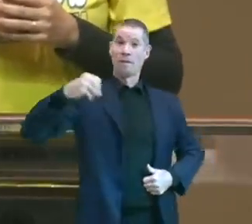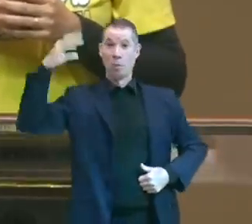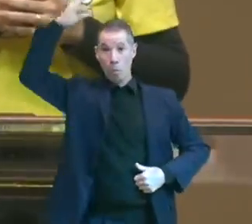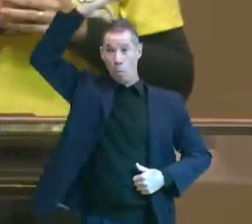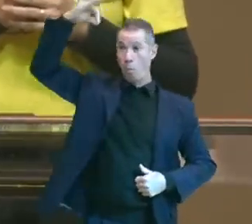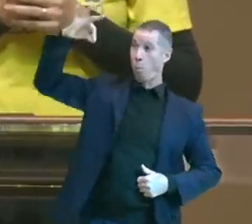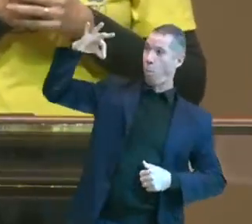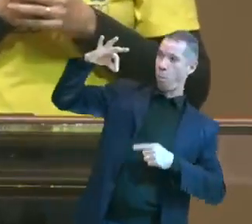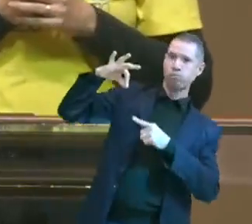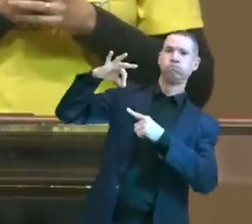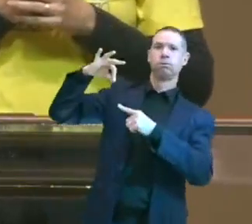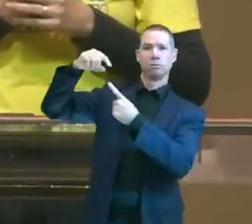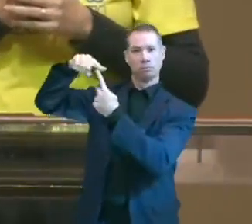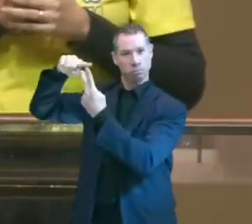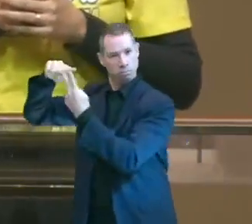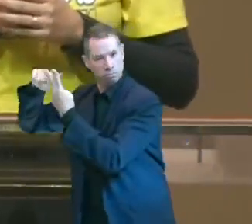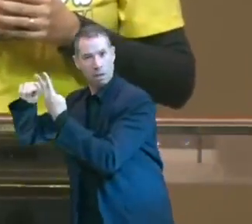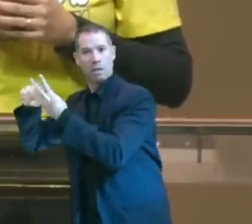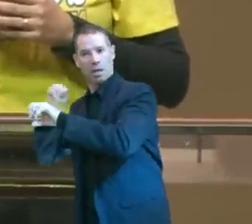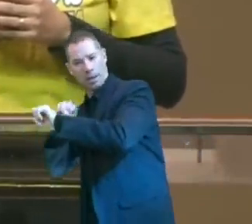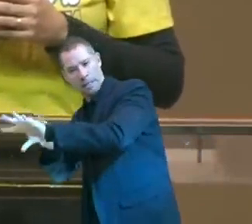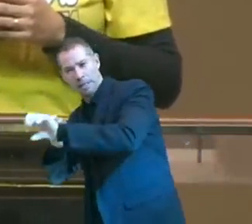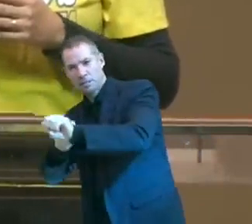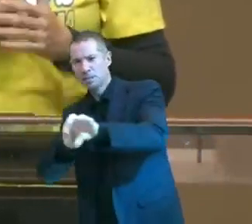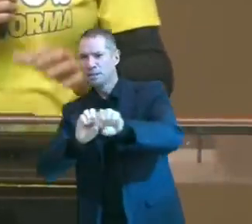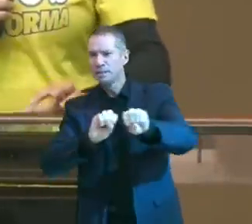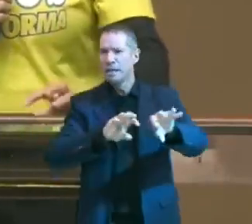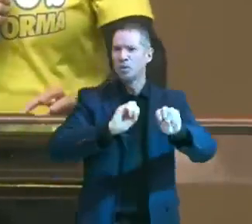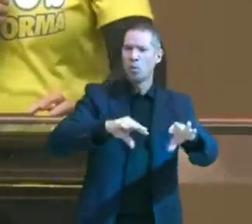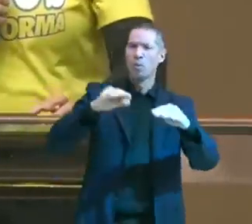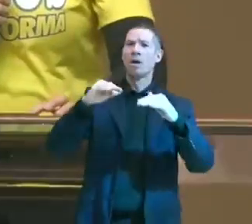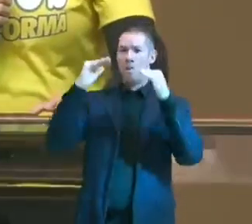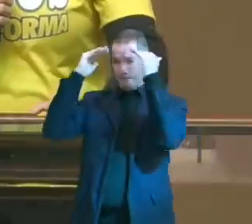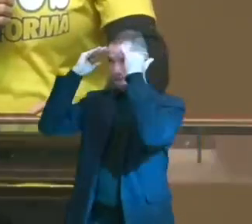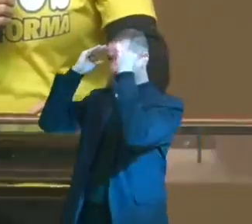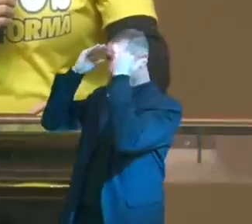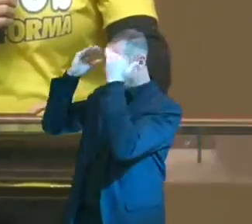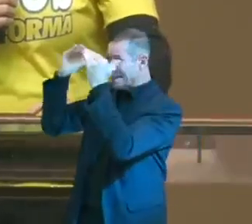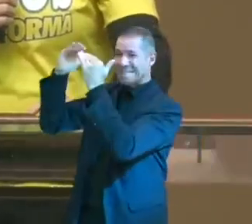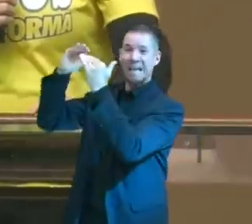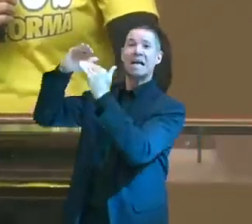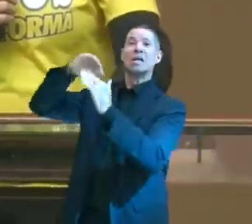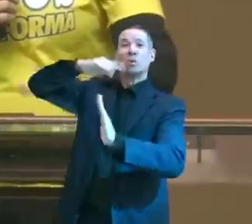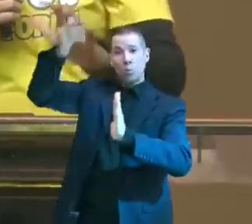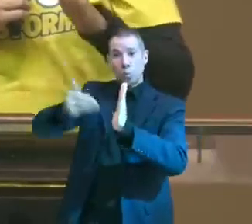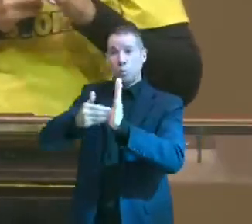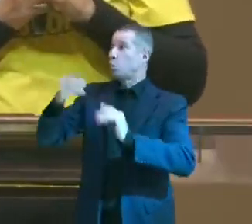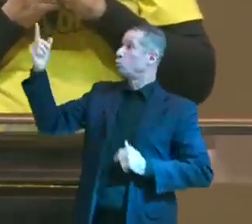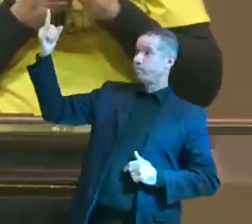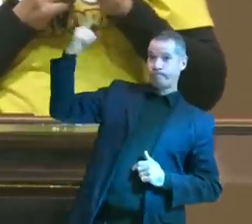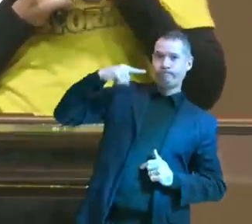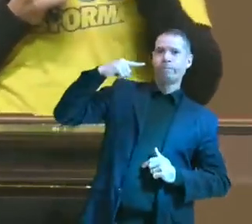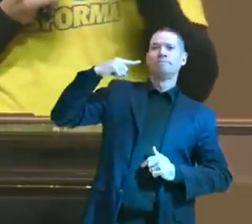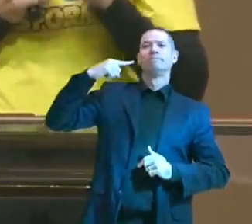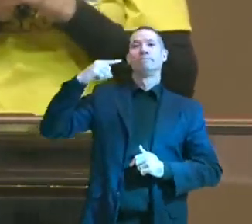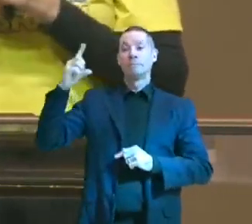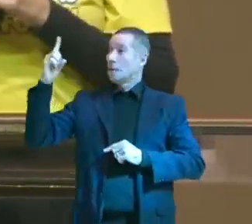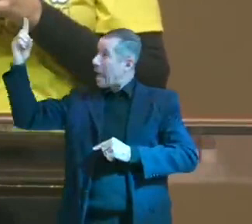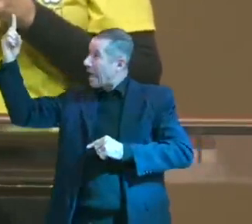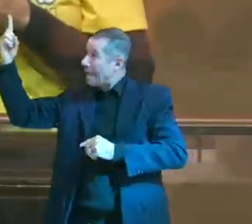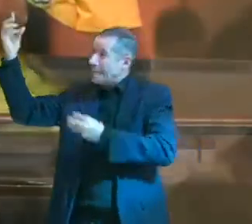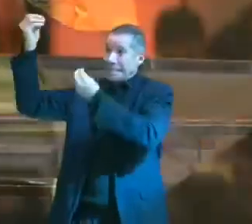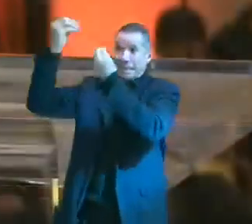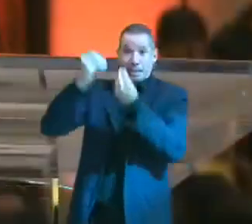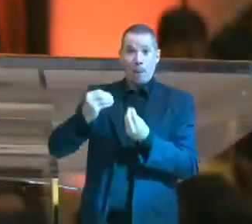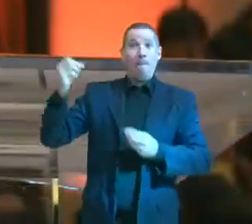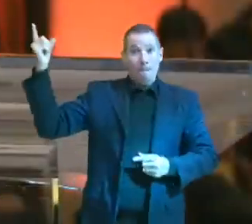do Espírito Santo, ensinando-os a obedecer a tudo que eu lhes ordenei. Ele nos deu essa